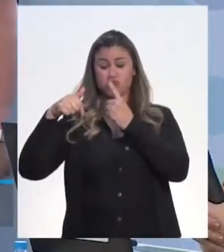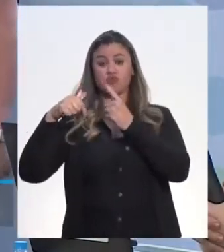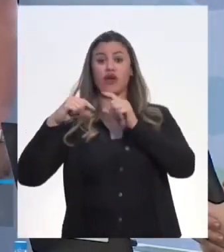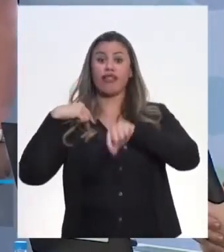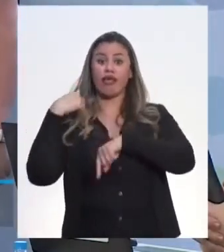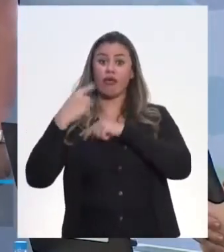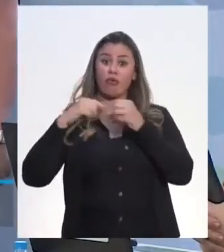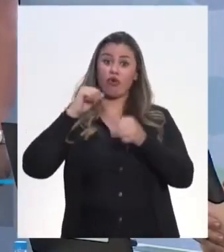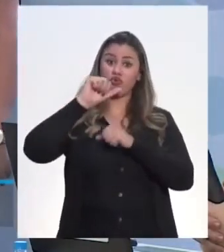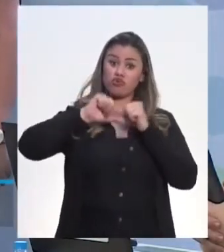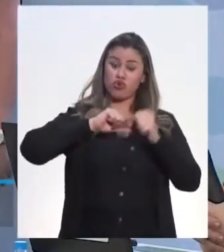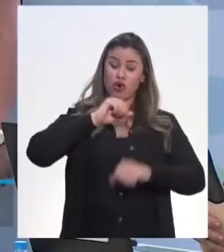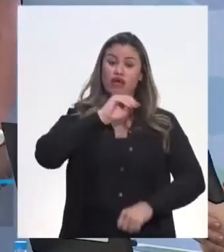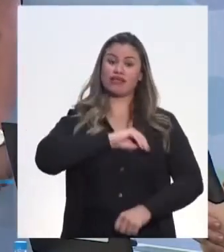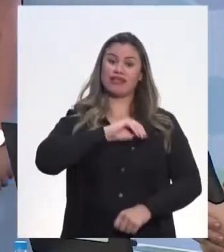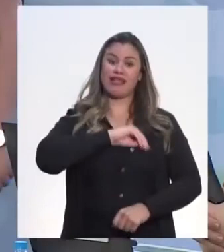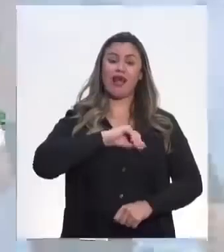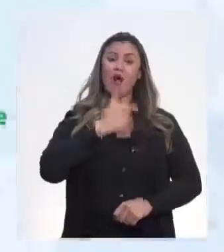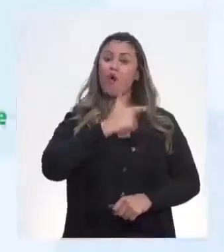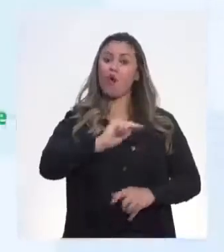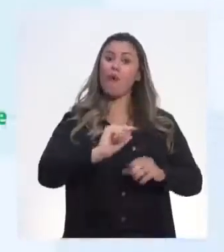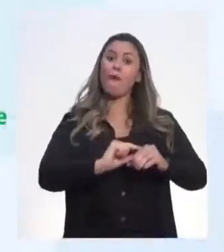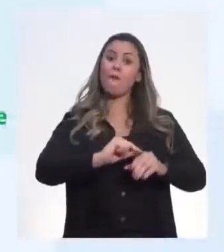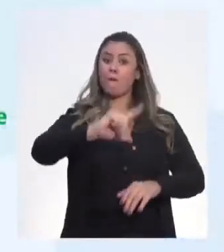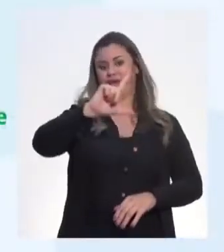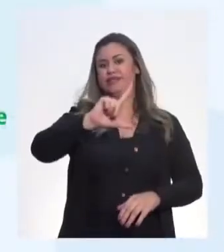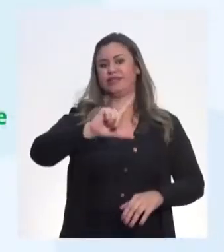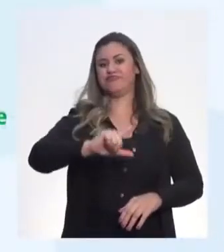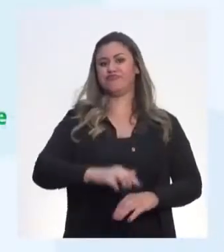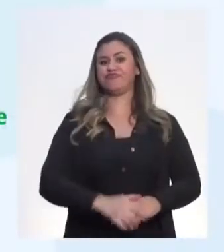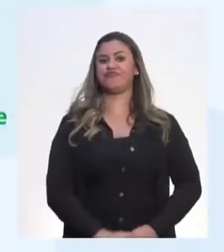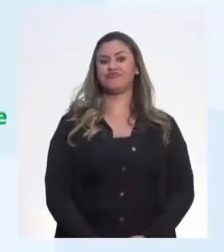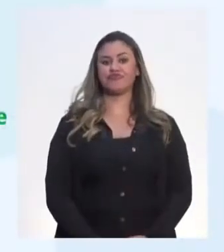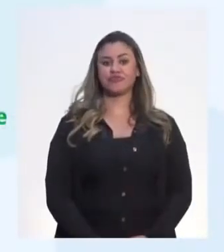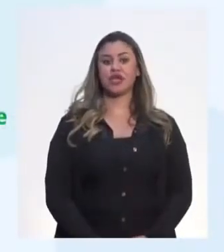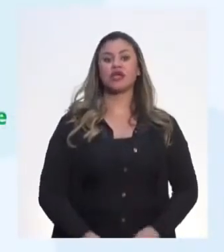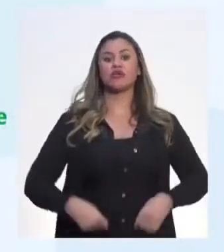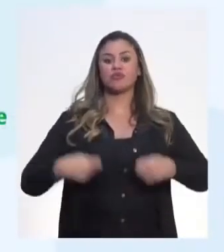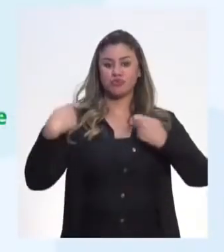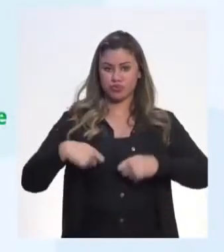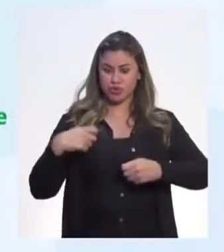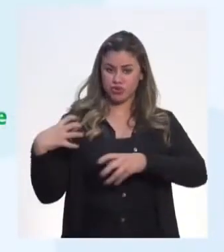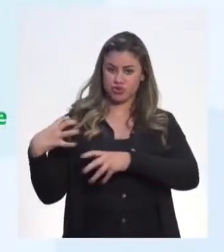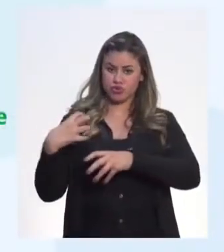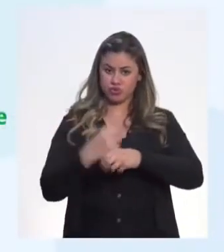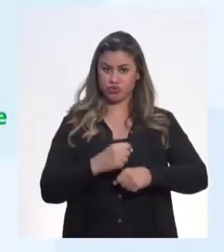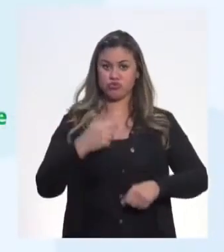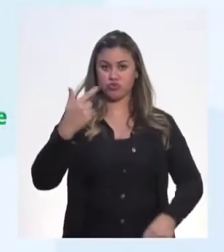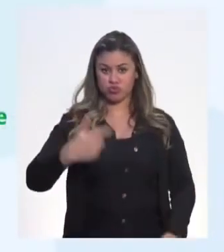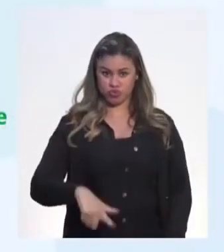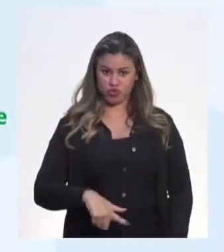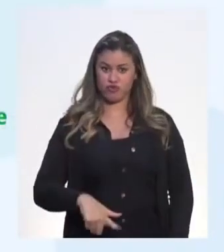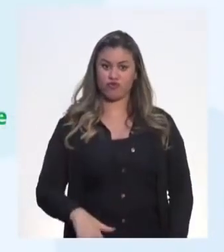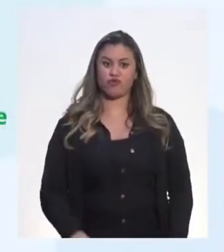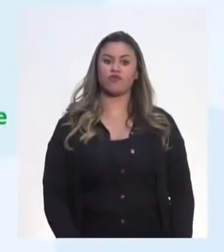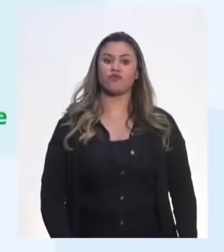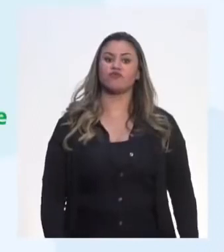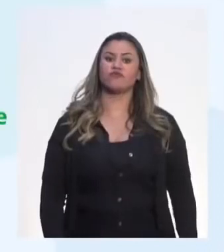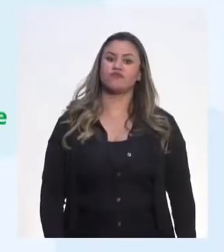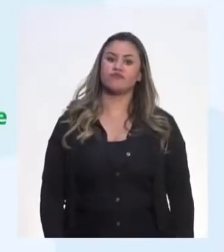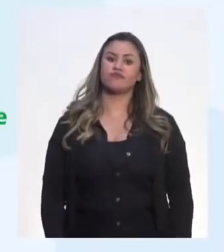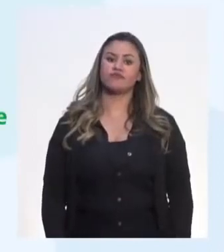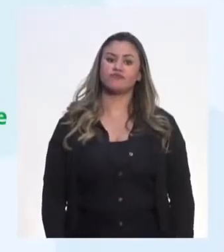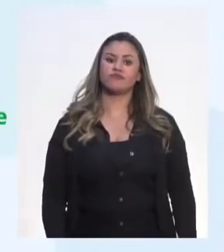o aumento desse salário eu vou fazer um novo cálculo dos nove porcento